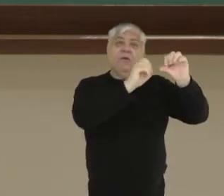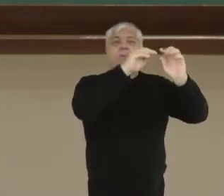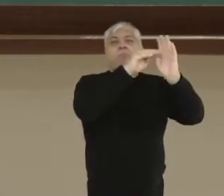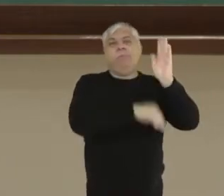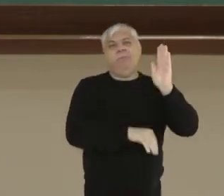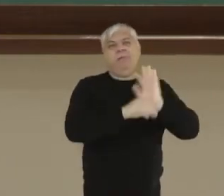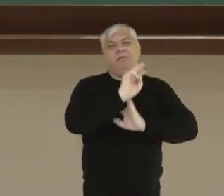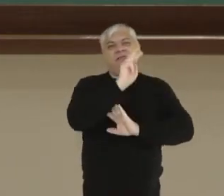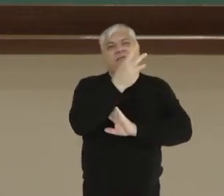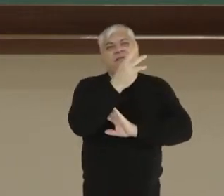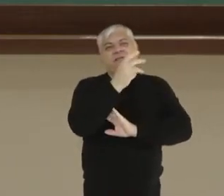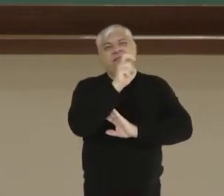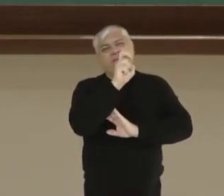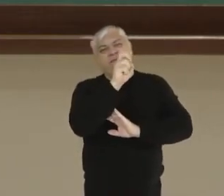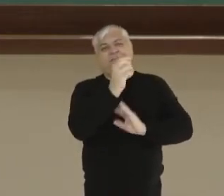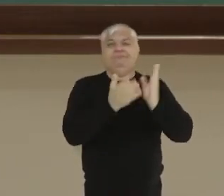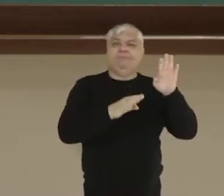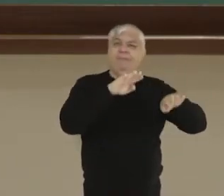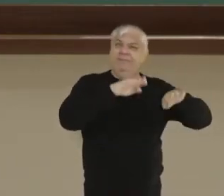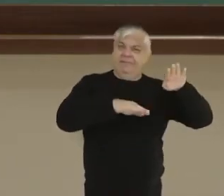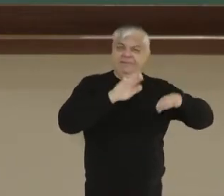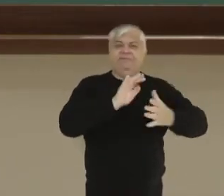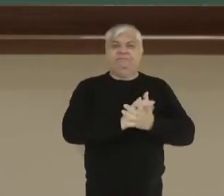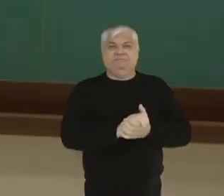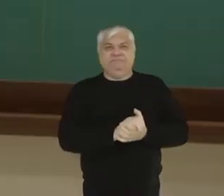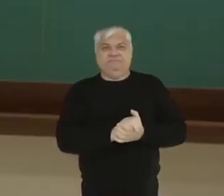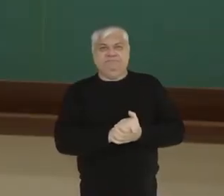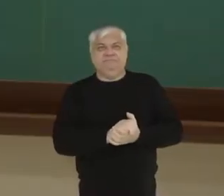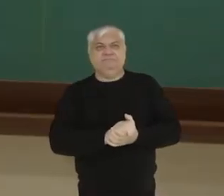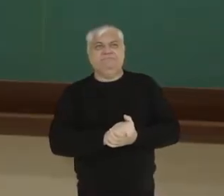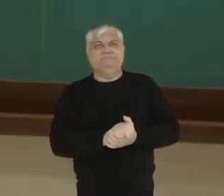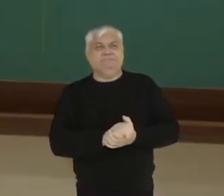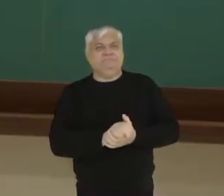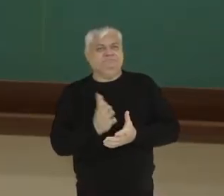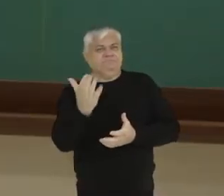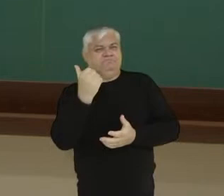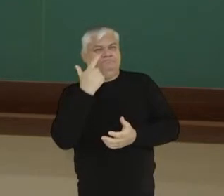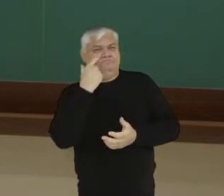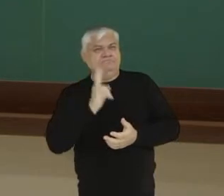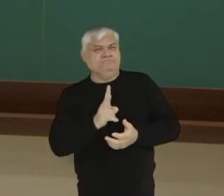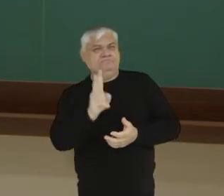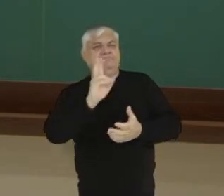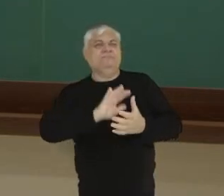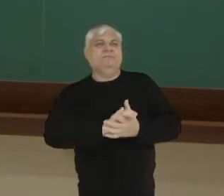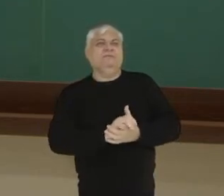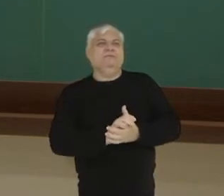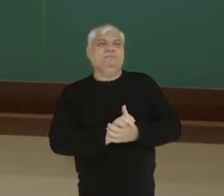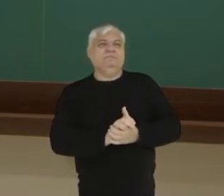que apareceram essas notas ao longo do período, tá bom? Vamos lá então?